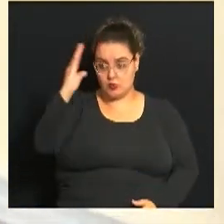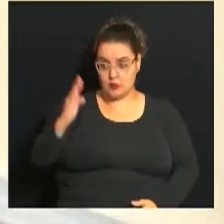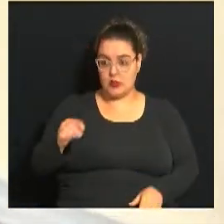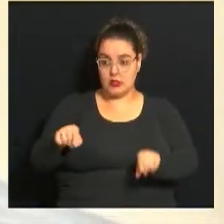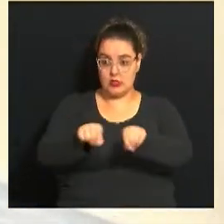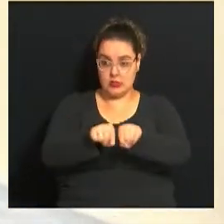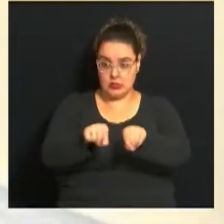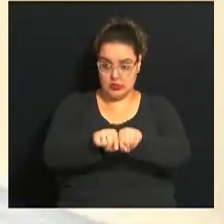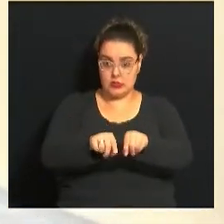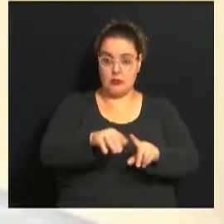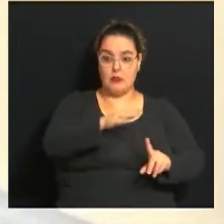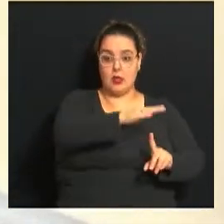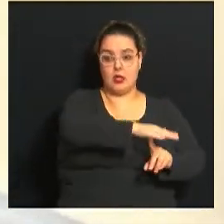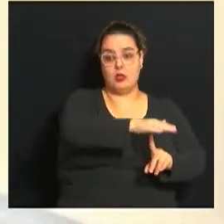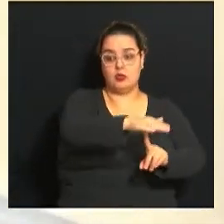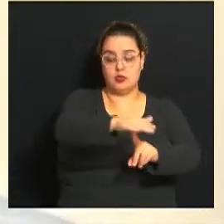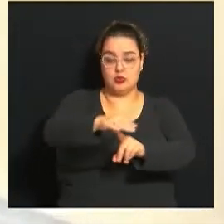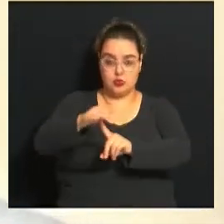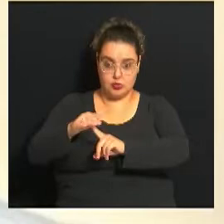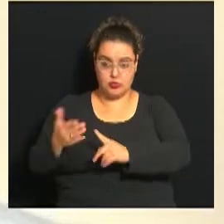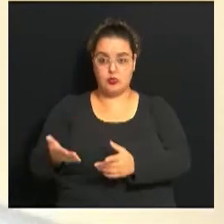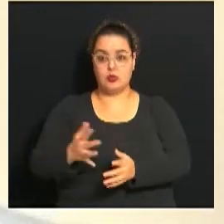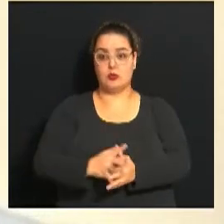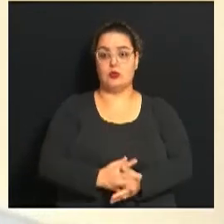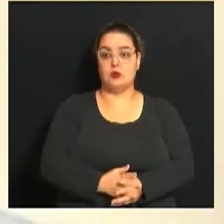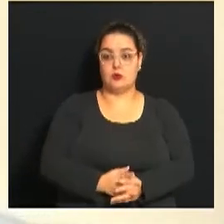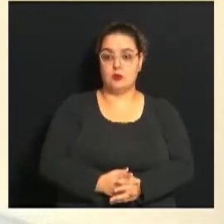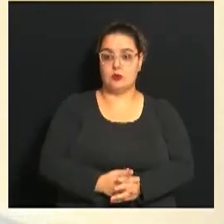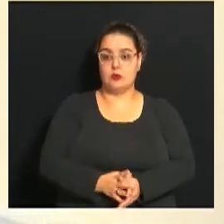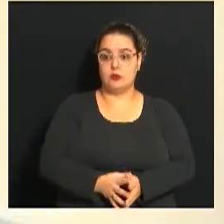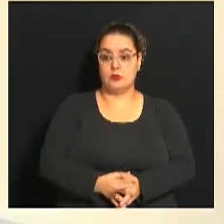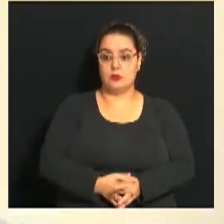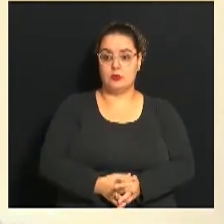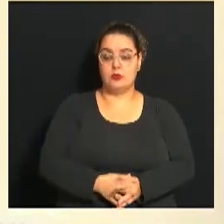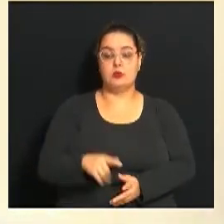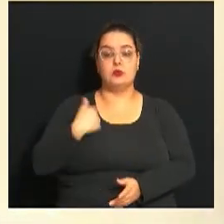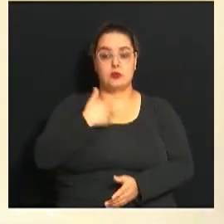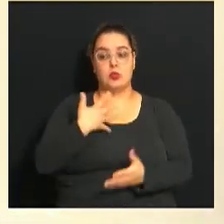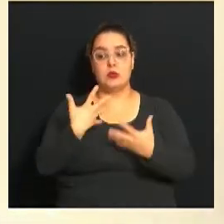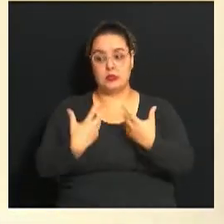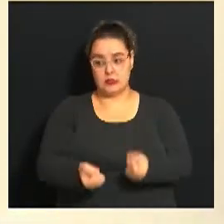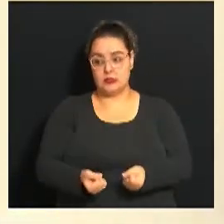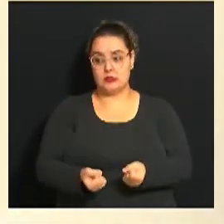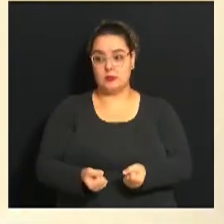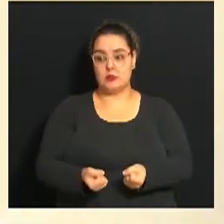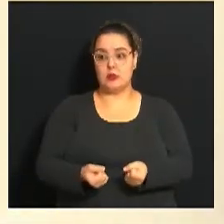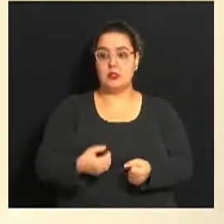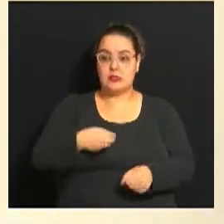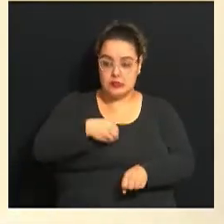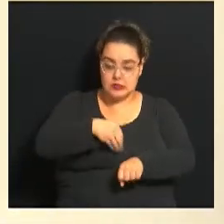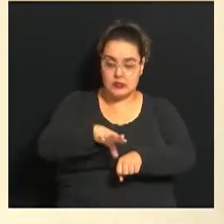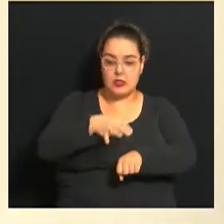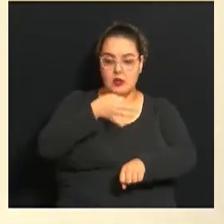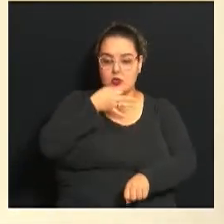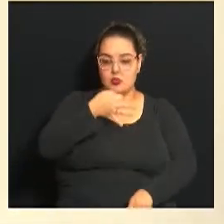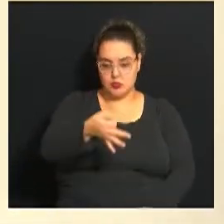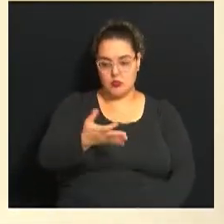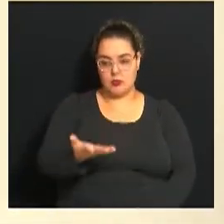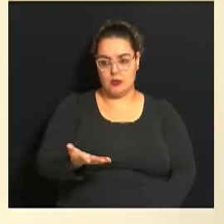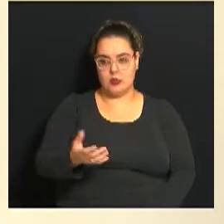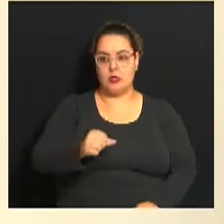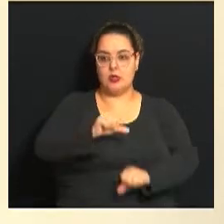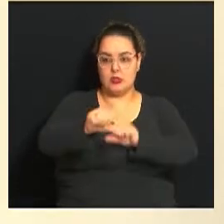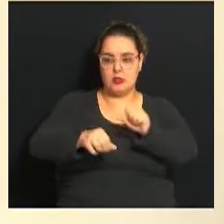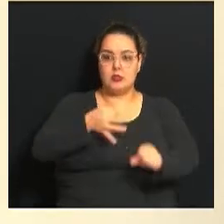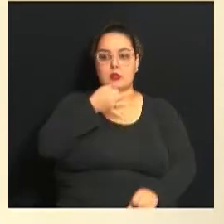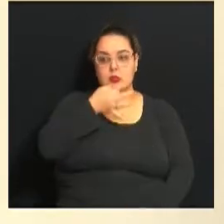ambiental. Então, nós recebemos essa sugestão e transformamos a sugestão recebida